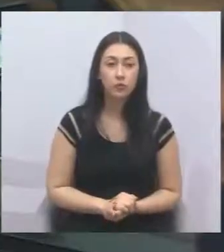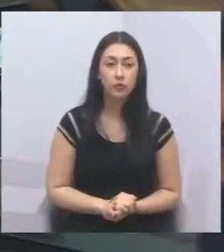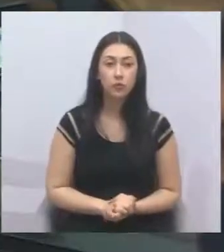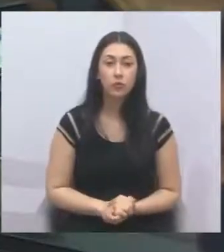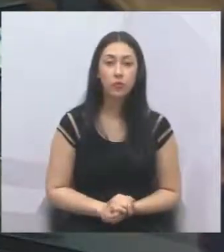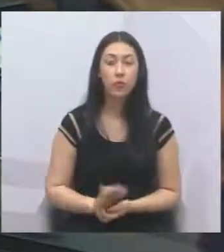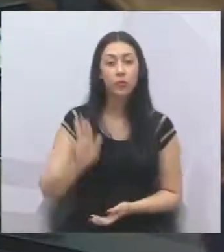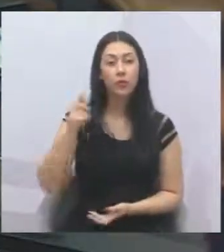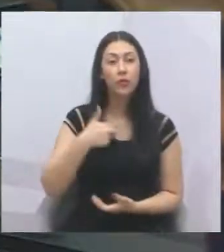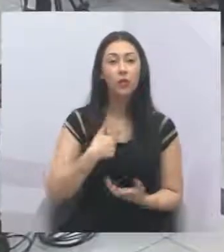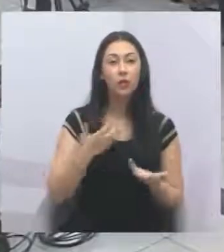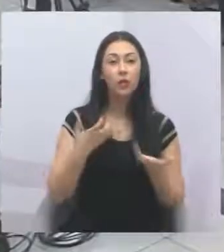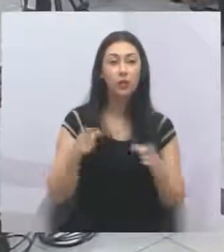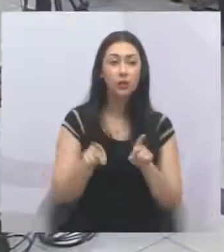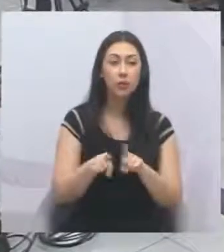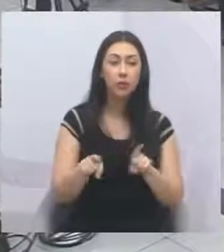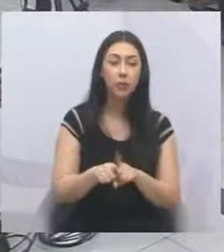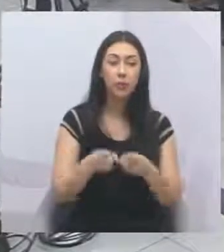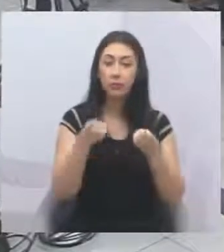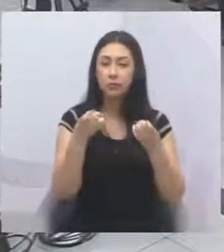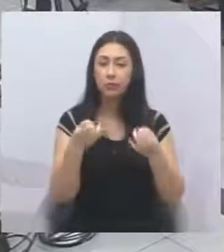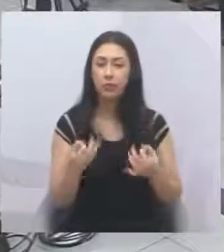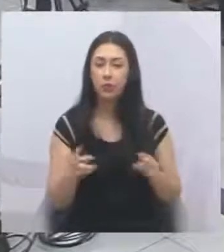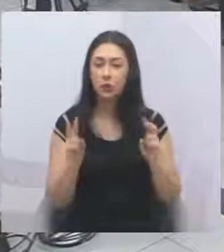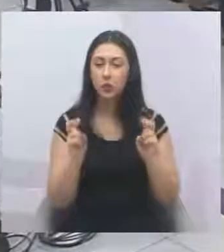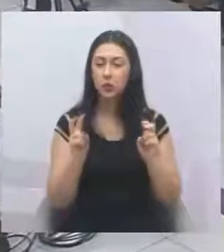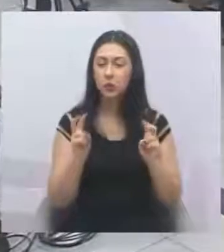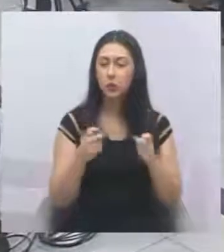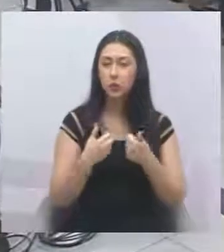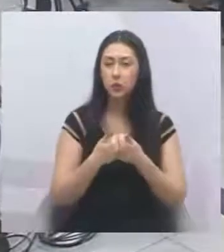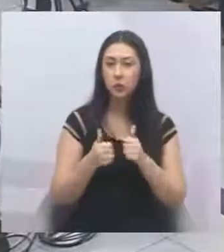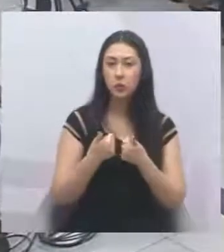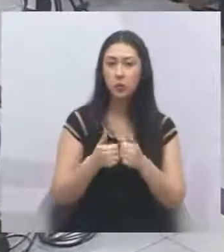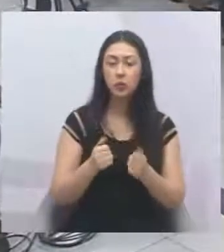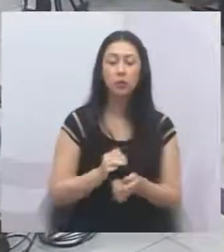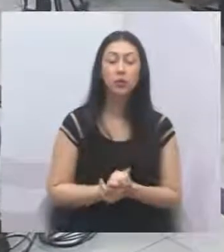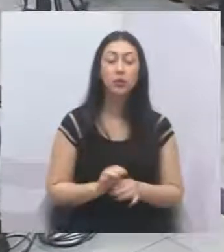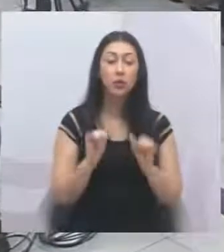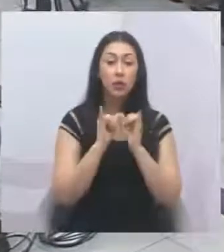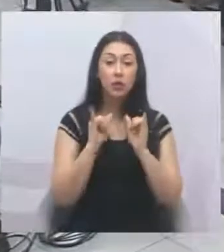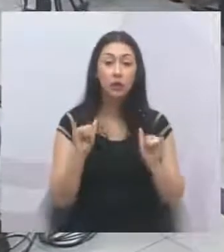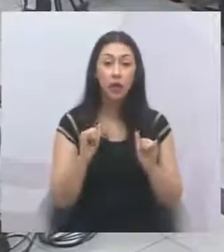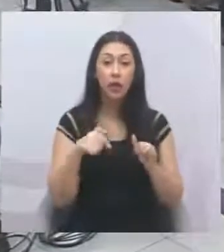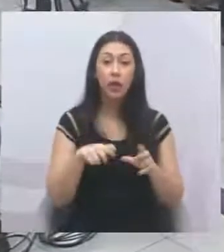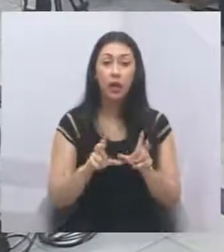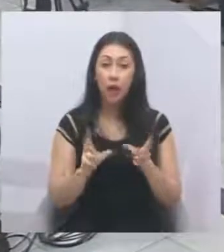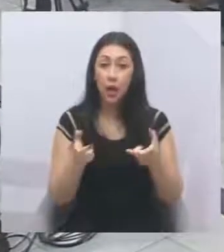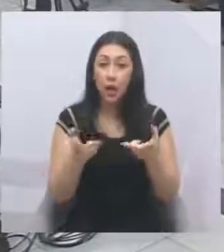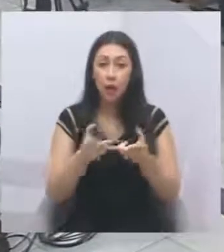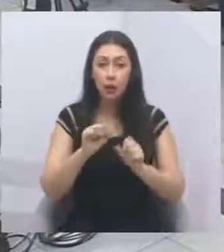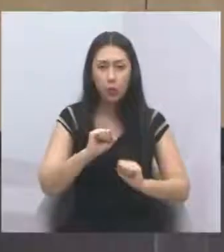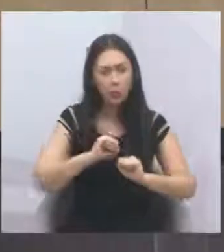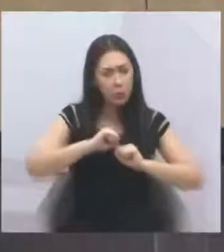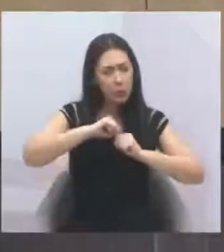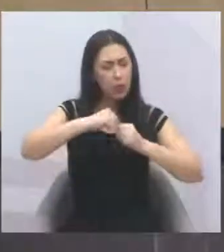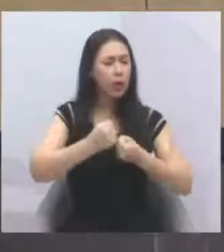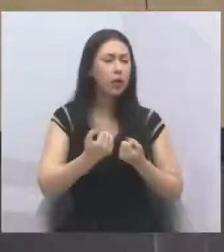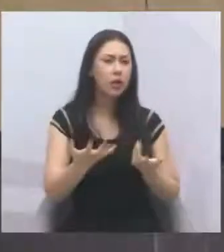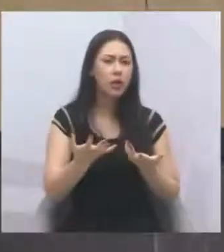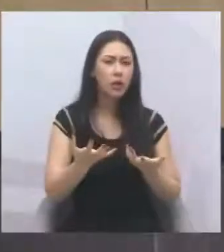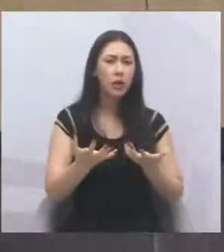Também quero tecer meus comentários aqui em relação ao transporte e dizer que essa casa está empenhada em melhorar o